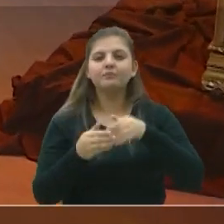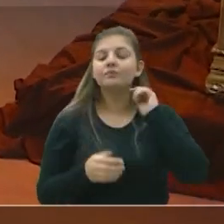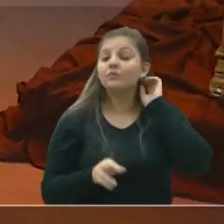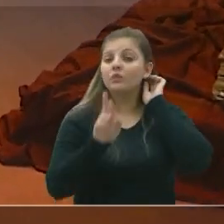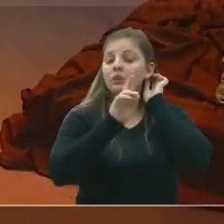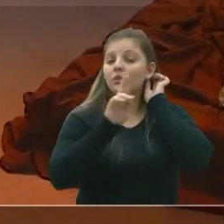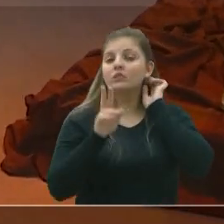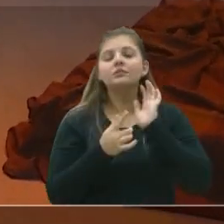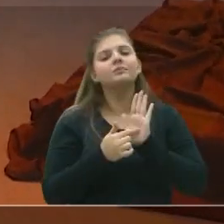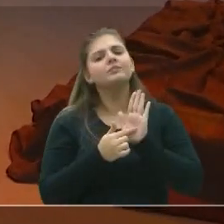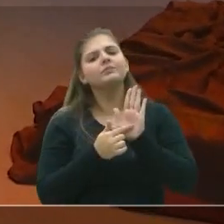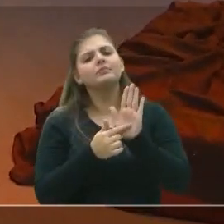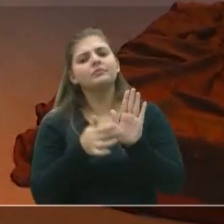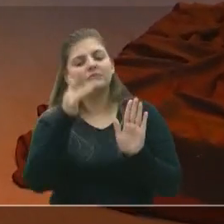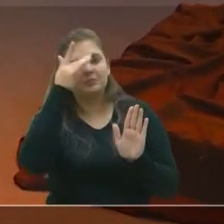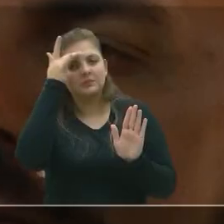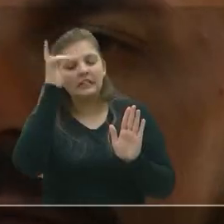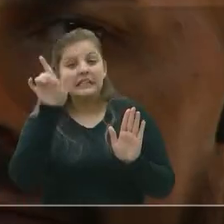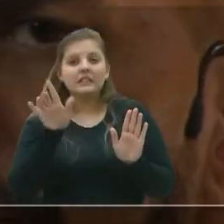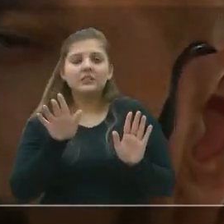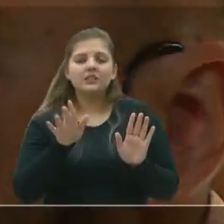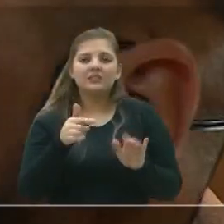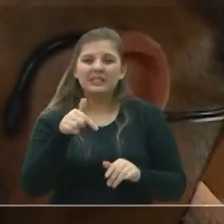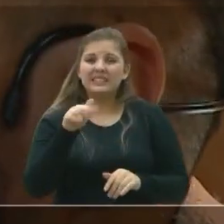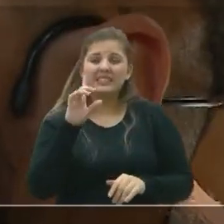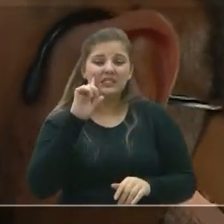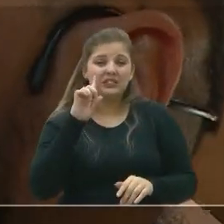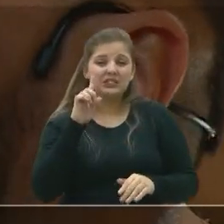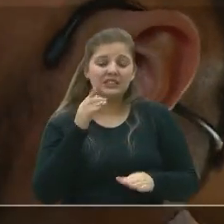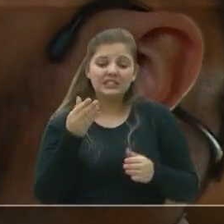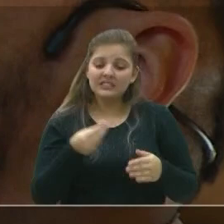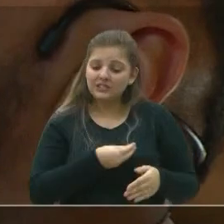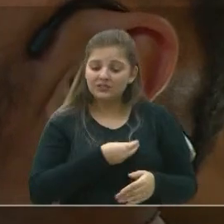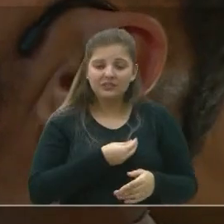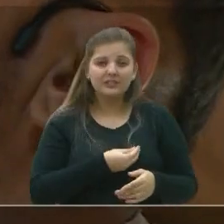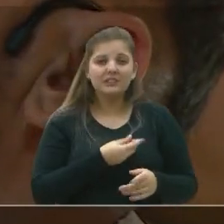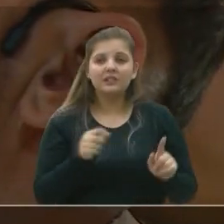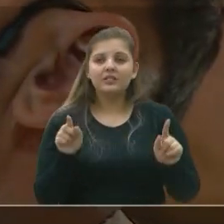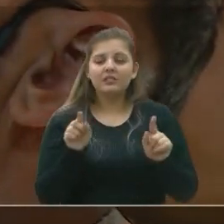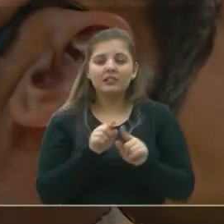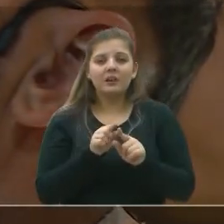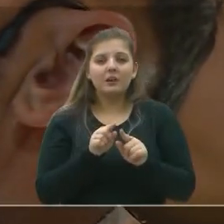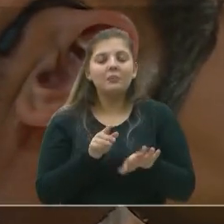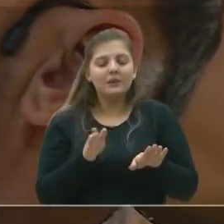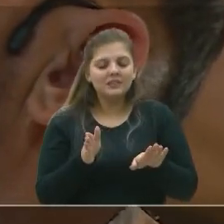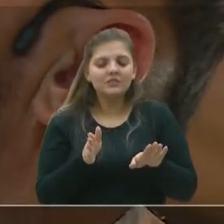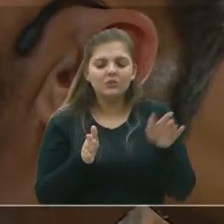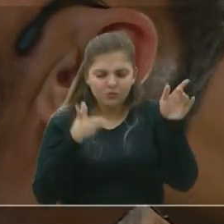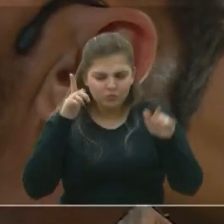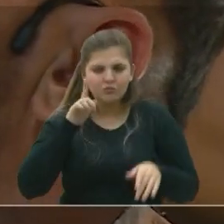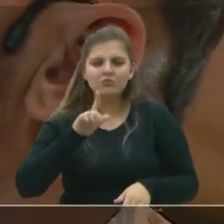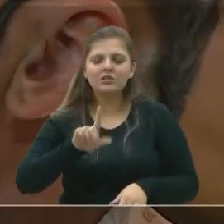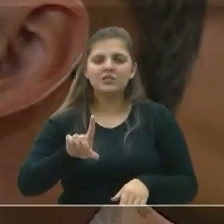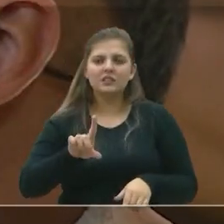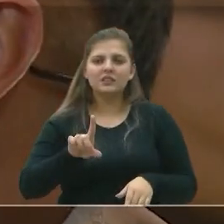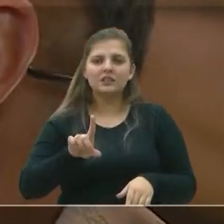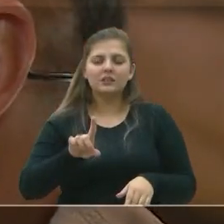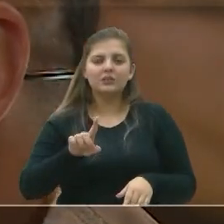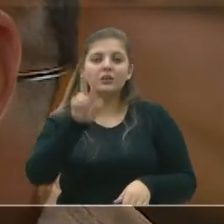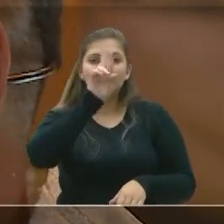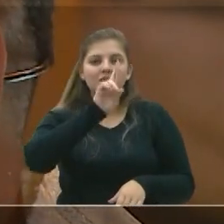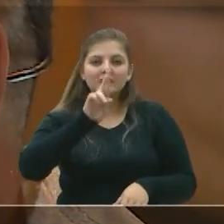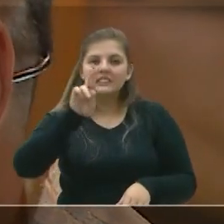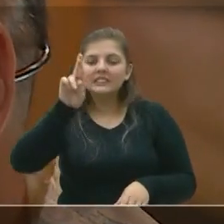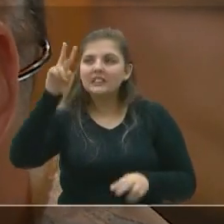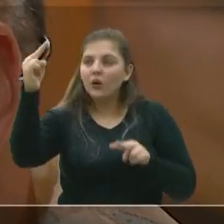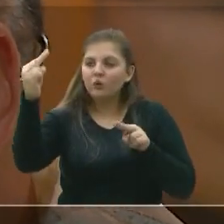não estiveram aqui durante esses 7 dias, mas que chegou na reta final. O Senhor te atraiu, você